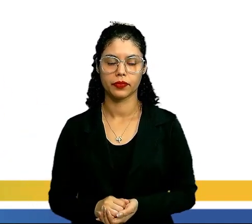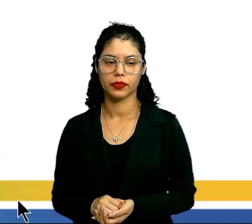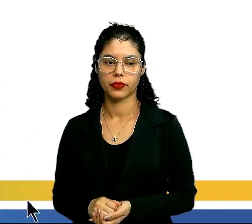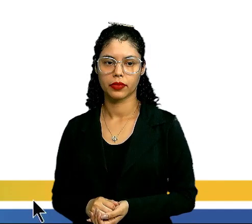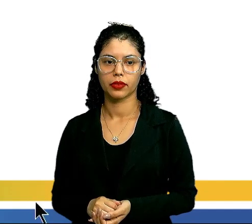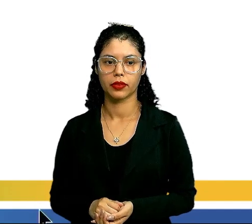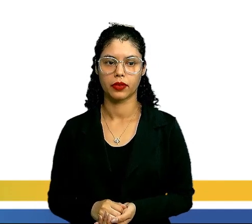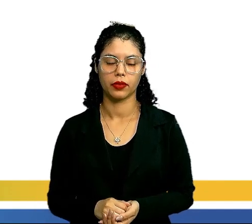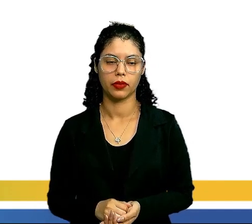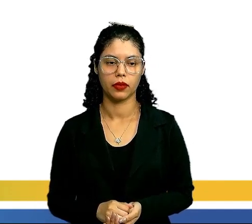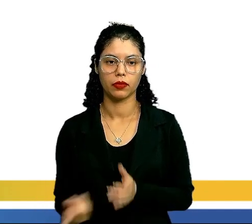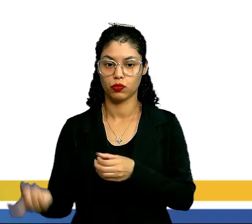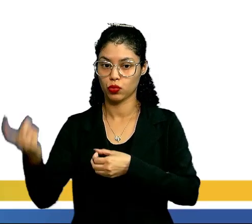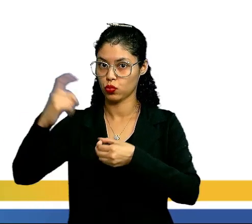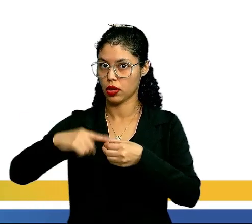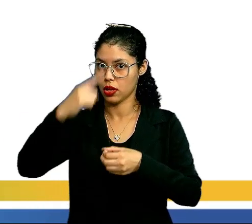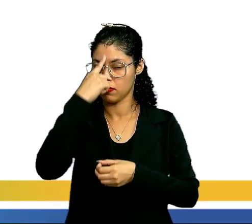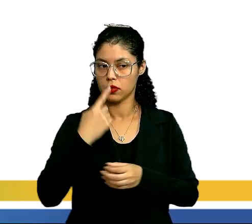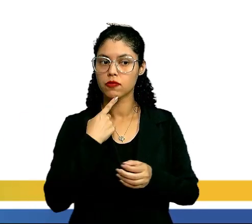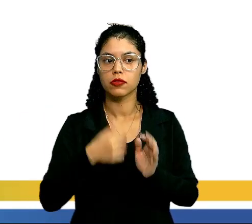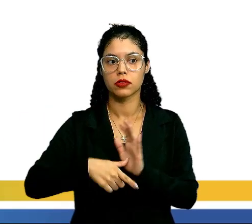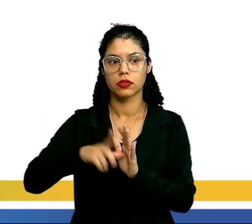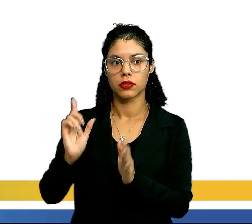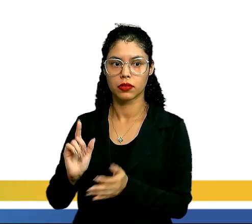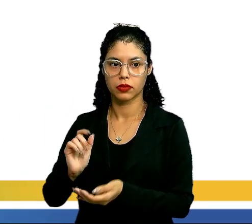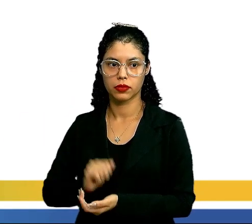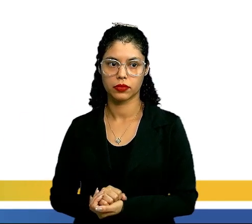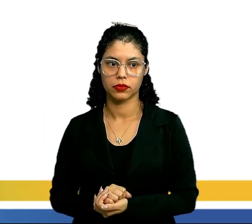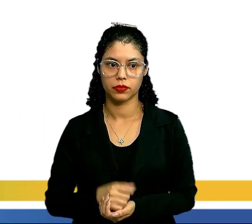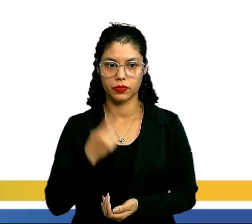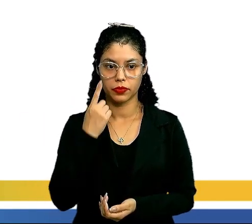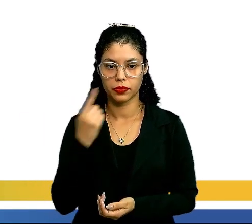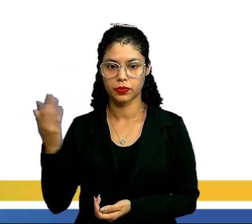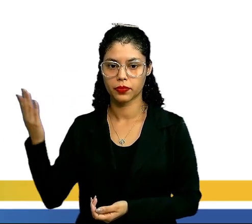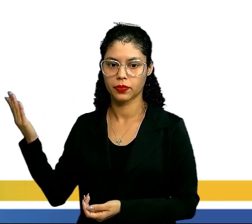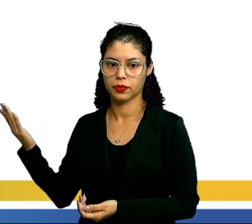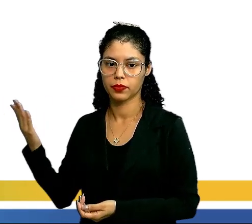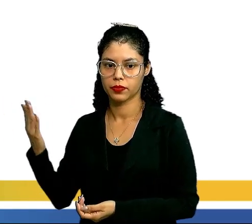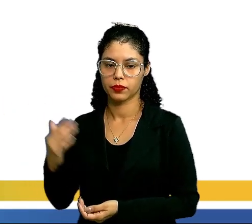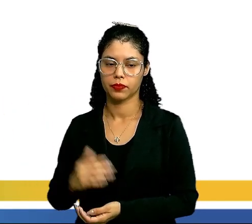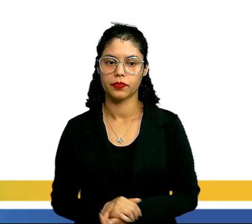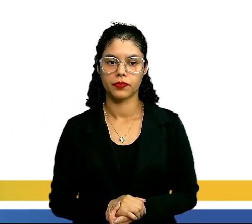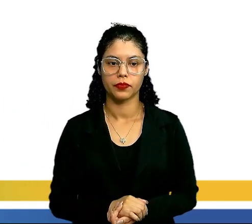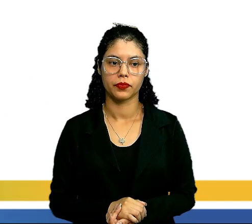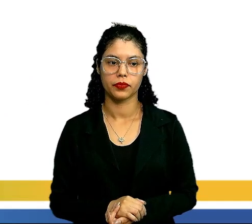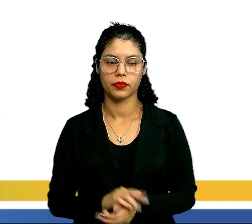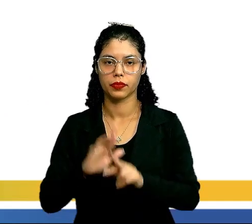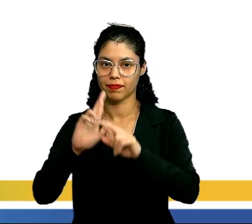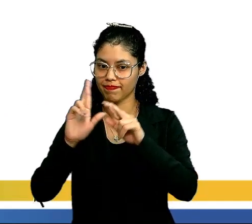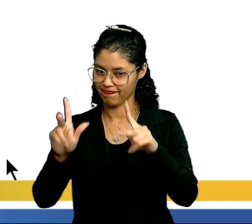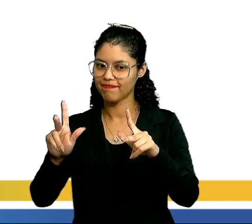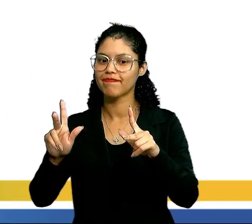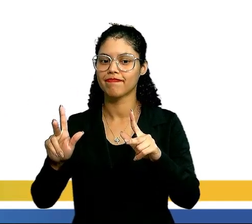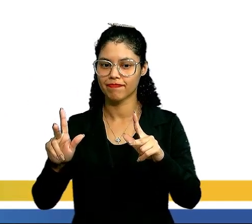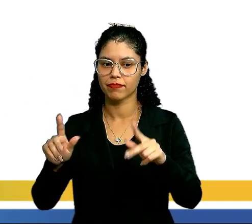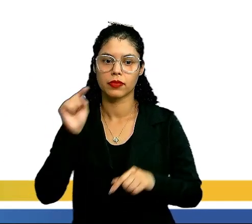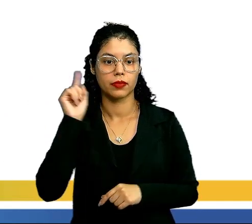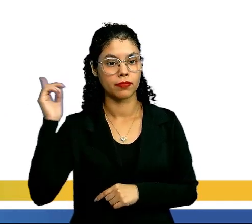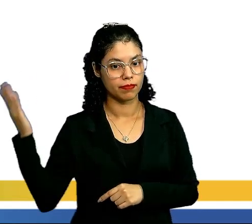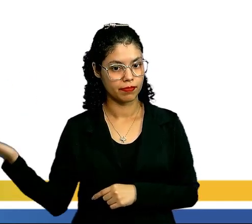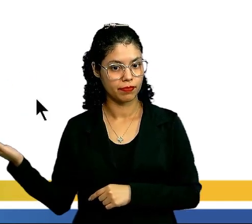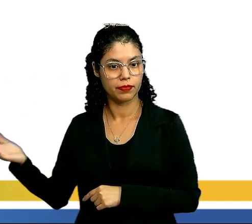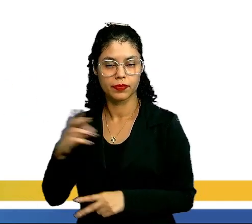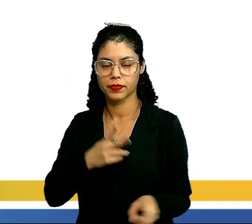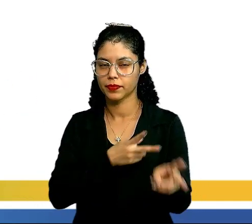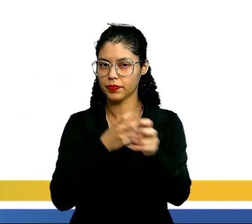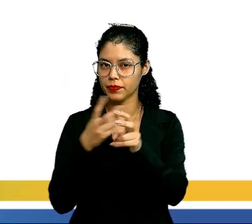só comparar, vou voltar à imagem anterior e a gente vai comparar uma projeção com a outra. Olha a diferença. Aqui, a